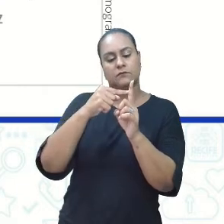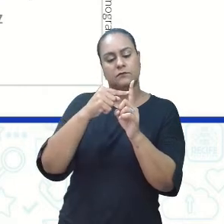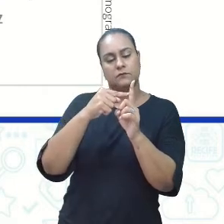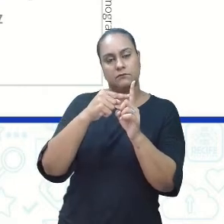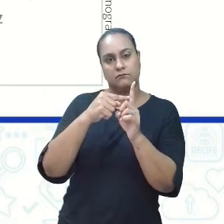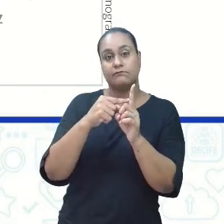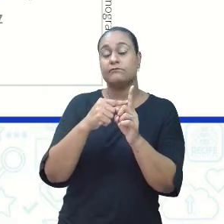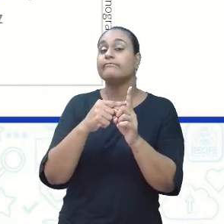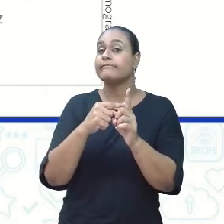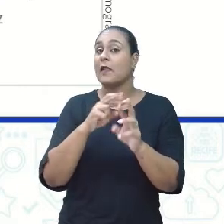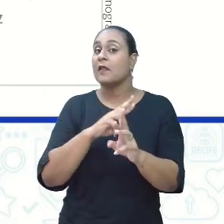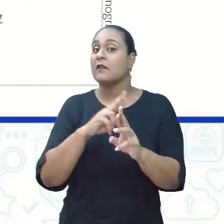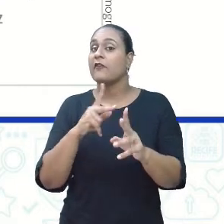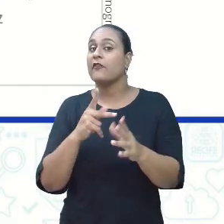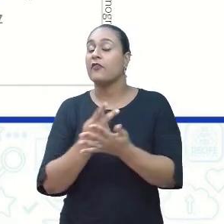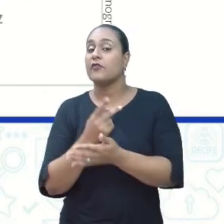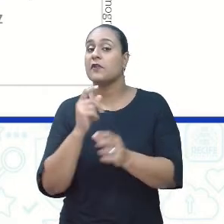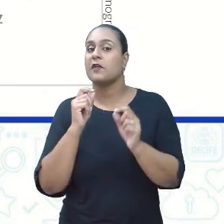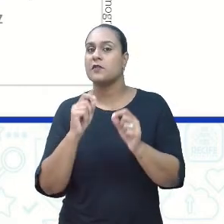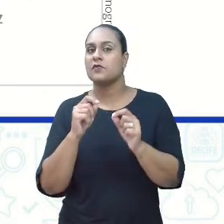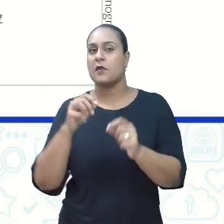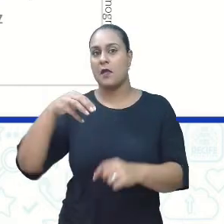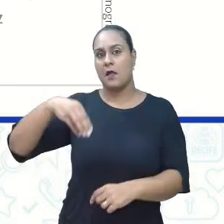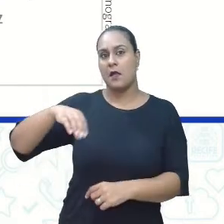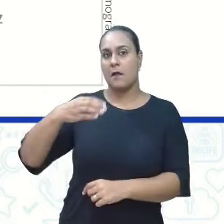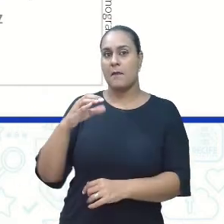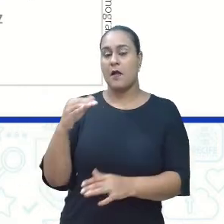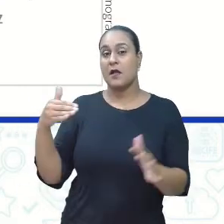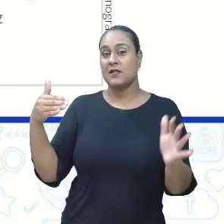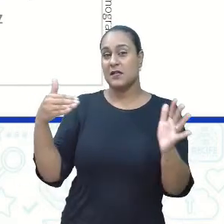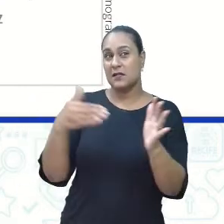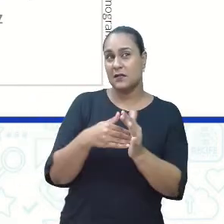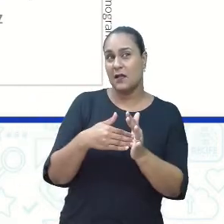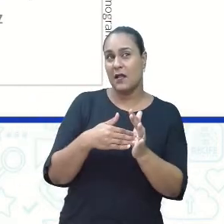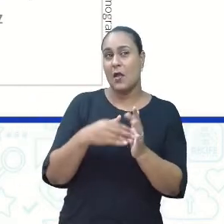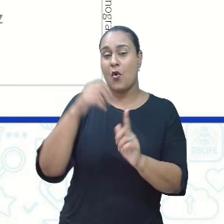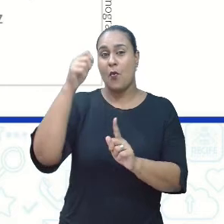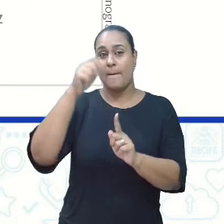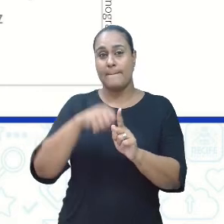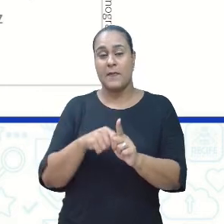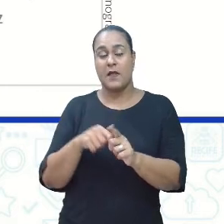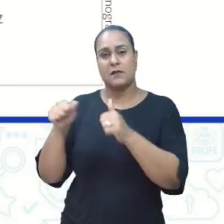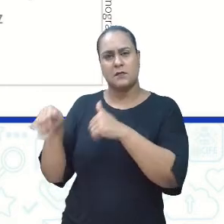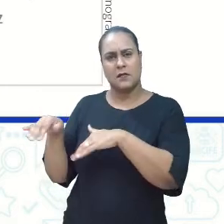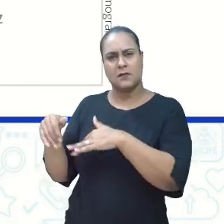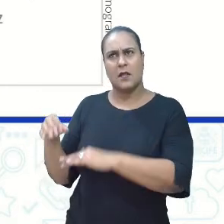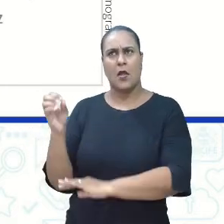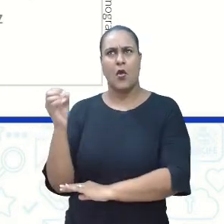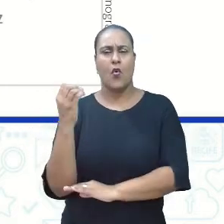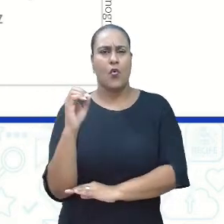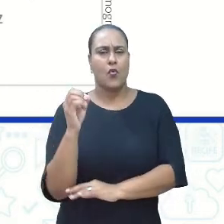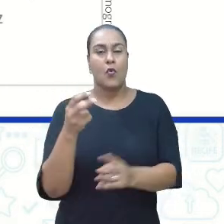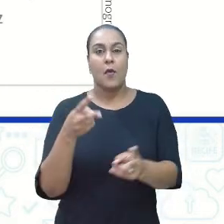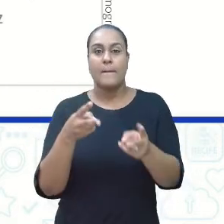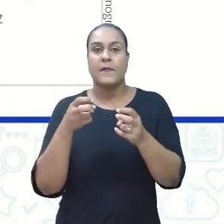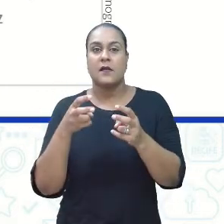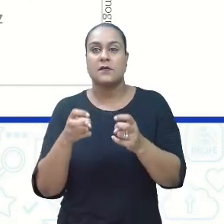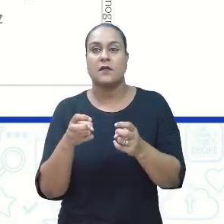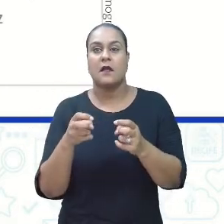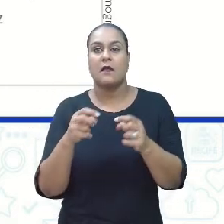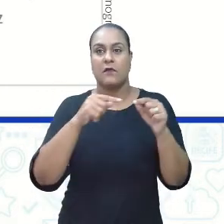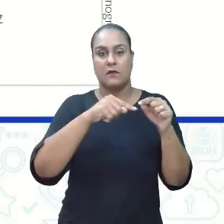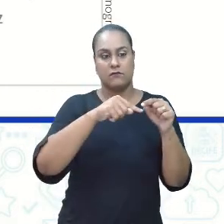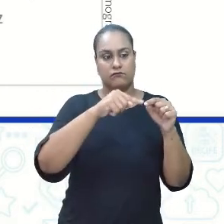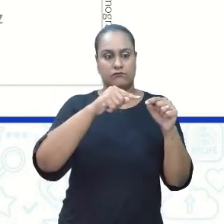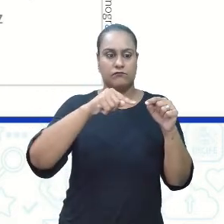Diferente do que acontece a partir de março até o mês de setembro, outubro, onde a gente percebe o movimento dessa retinha,